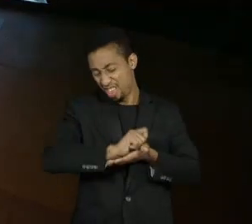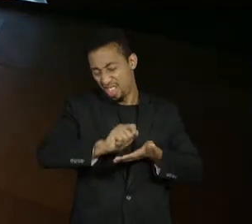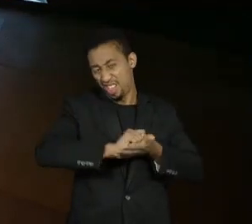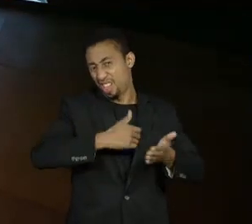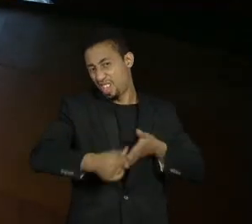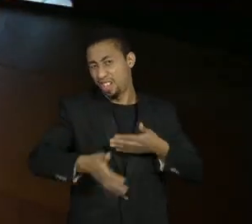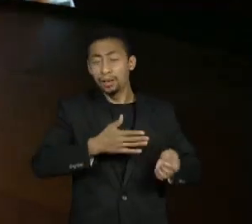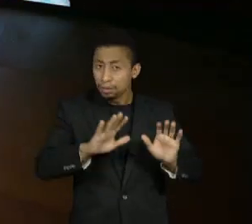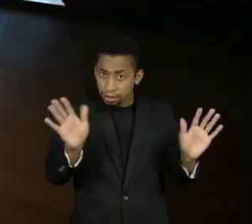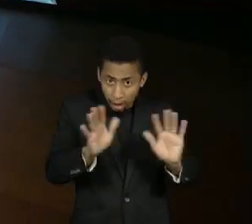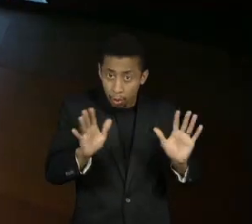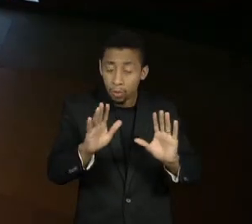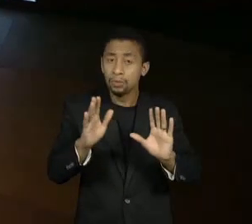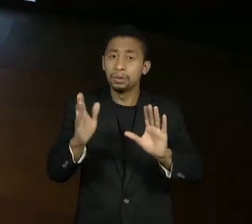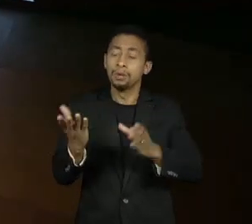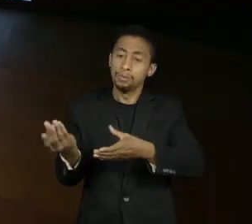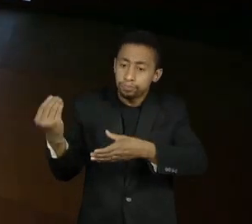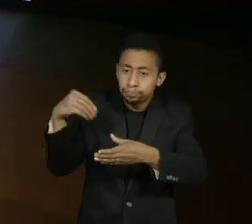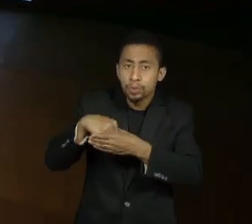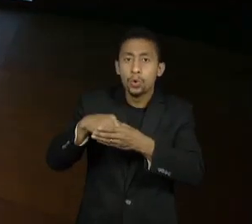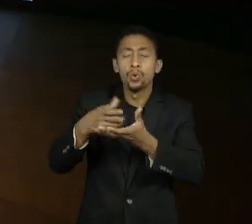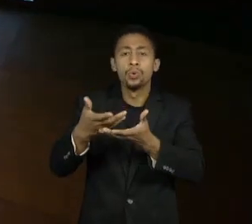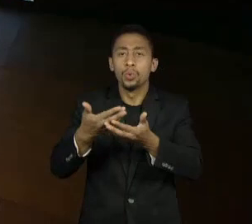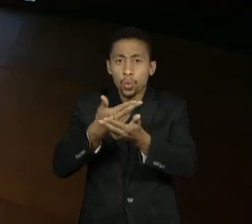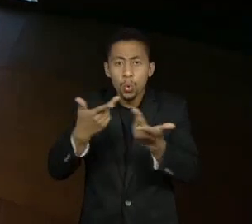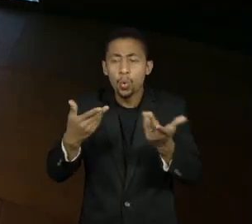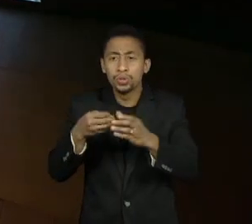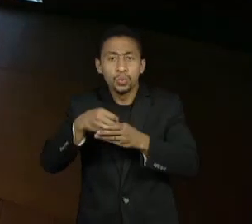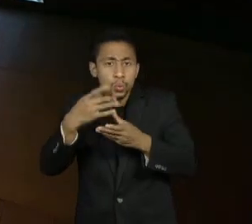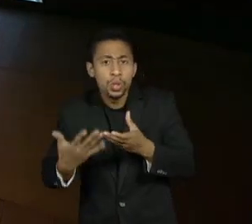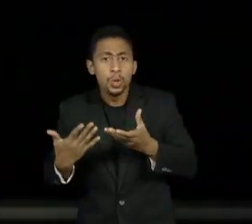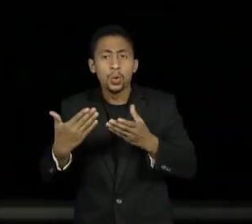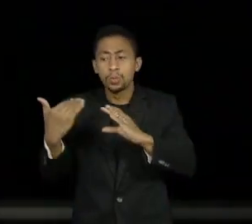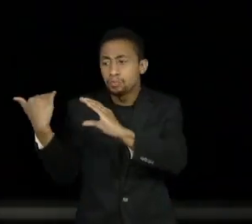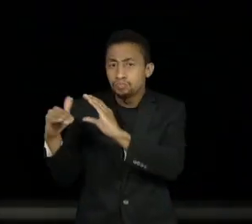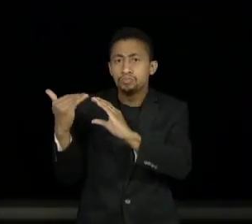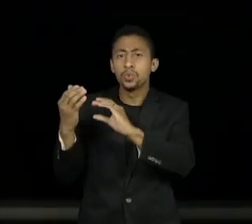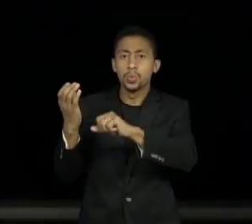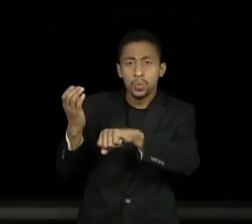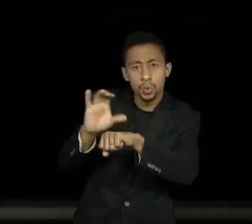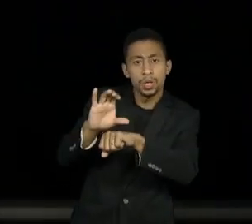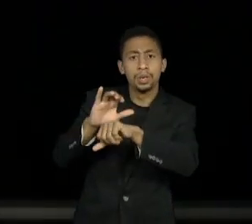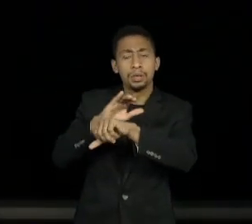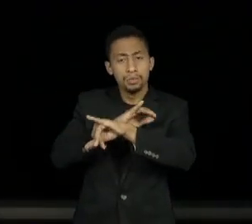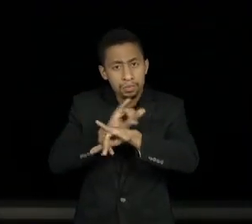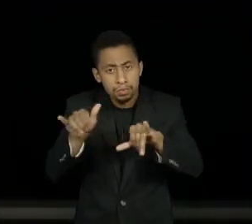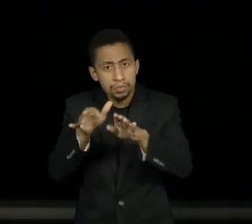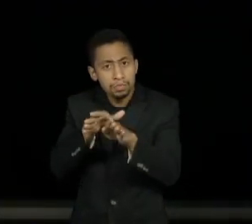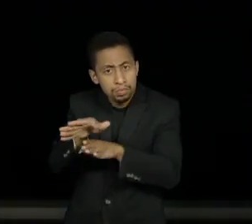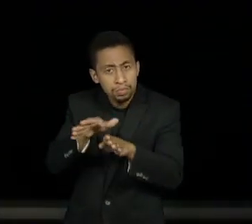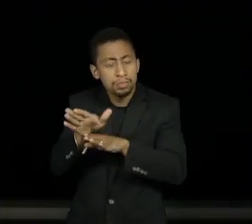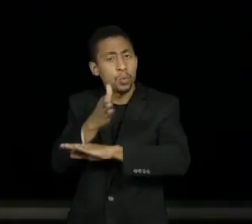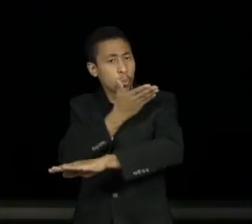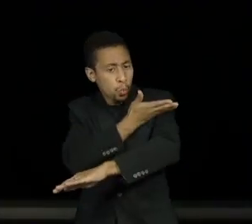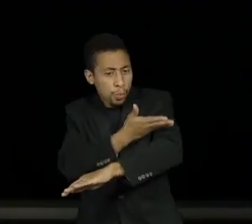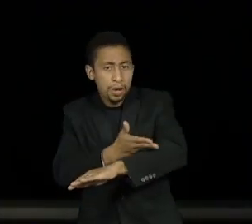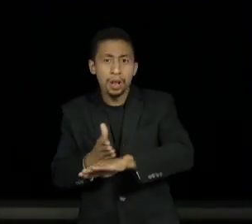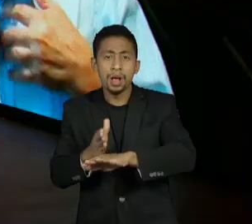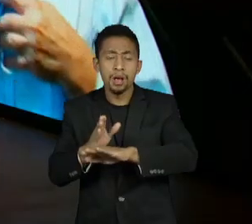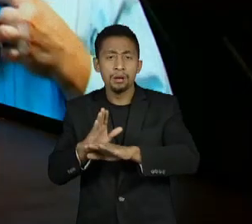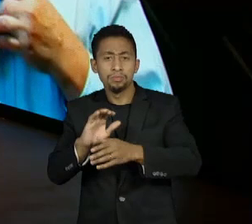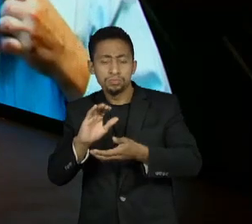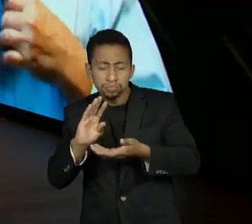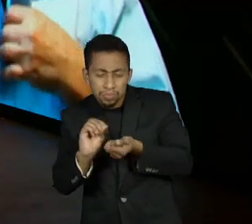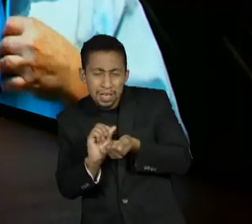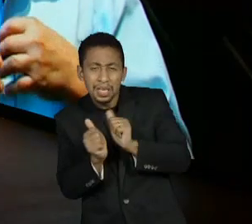conteúdo, mensagem, de alguma maneira, mensagens comportamentais. Por que não?